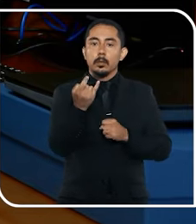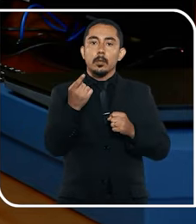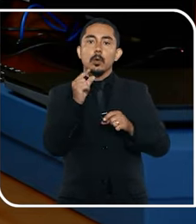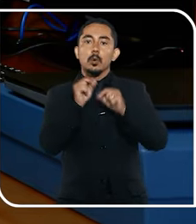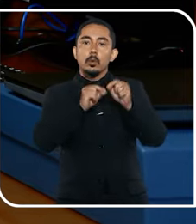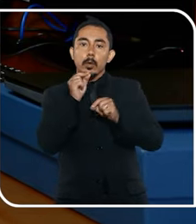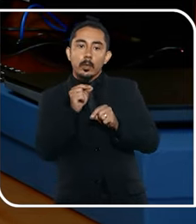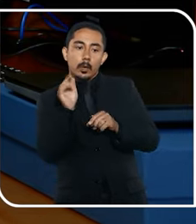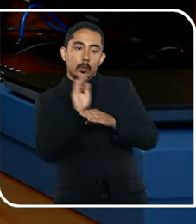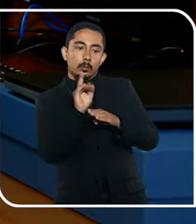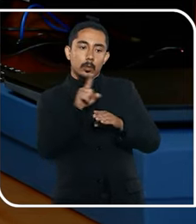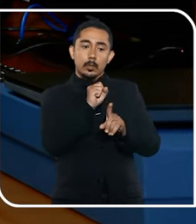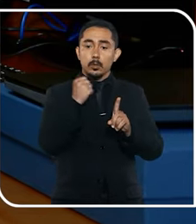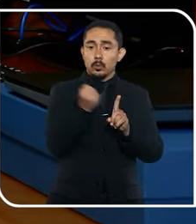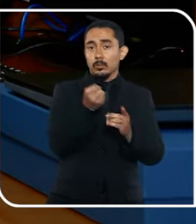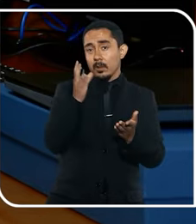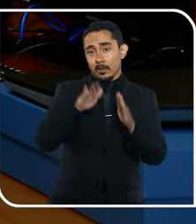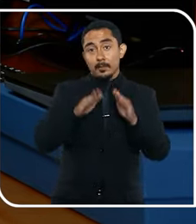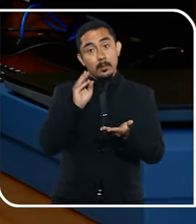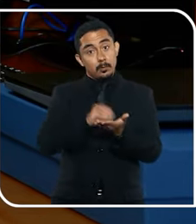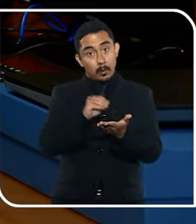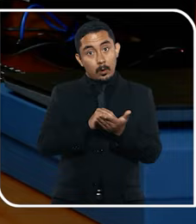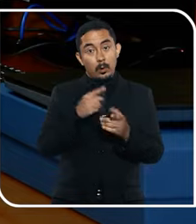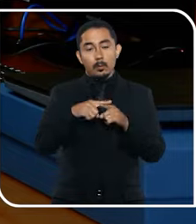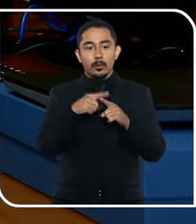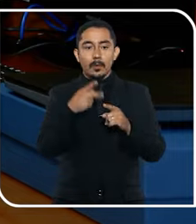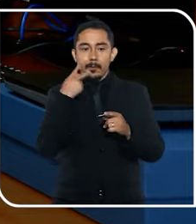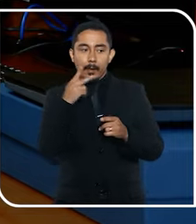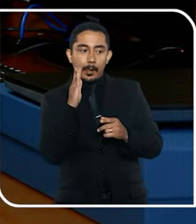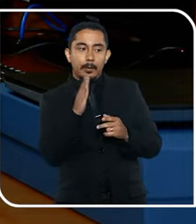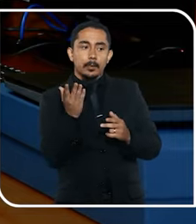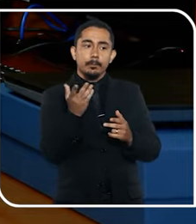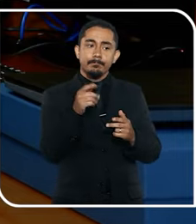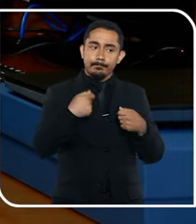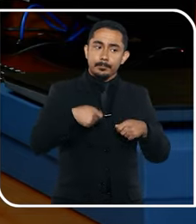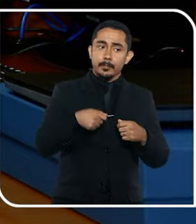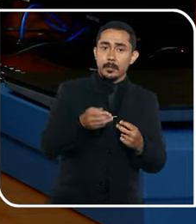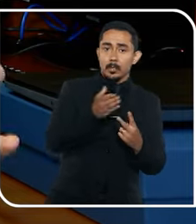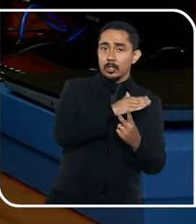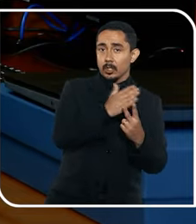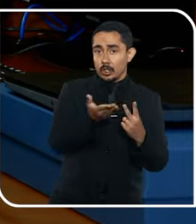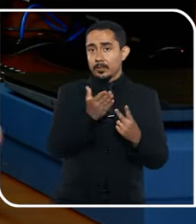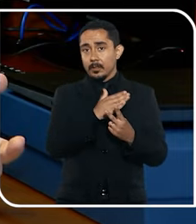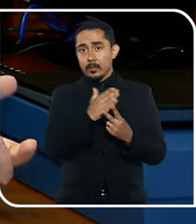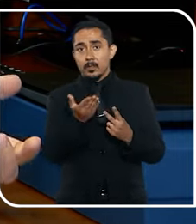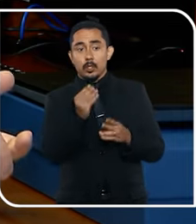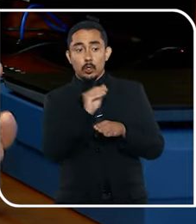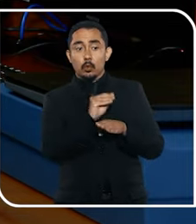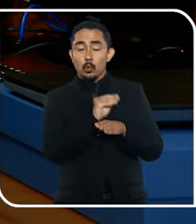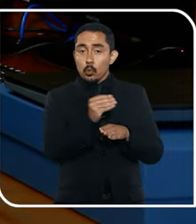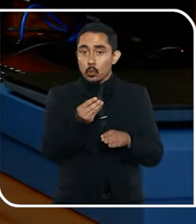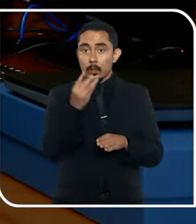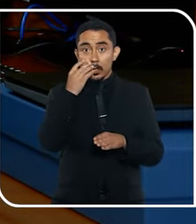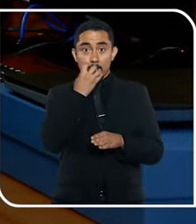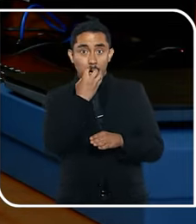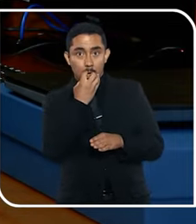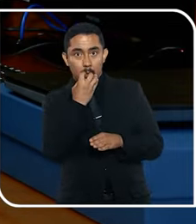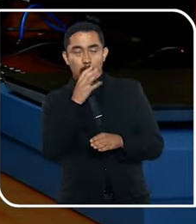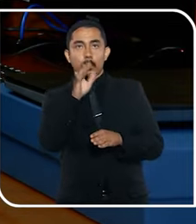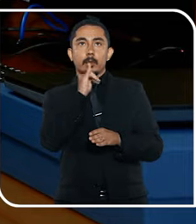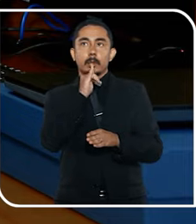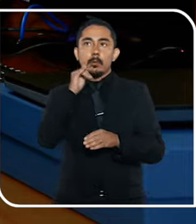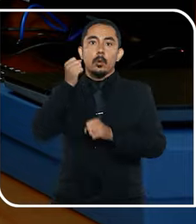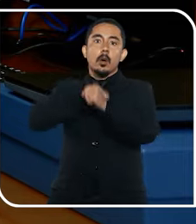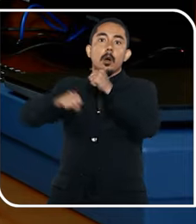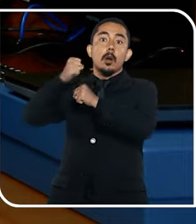uma lacuna social, porque falar em guarda compartilhada de pet, sei lá, 50 anos atrás, talvez não